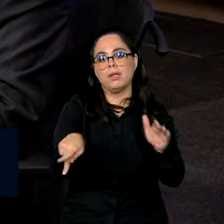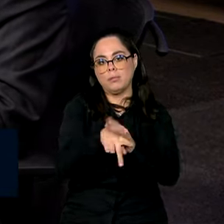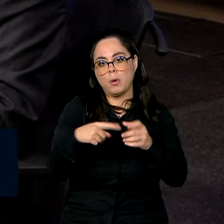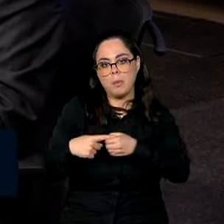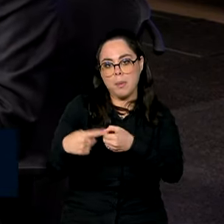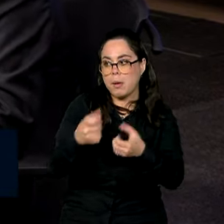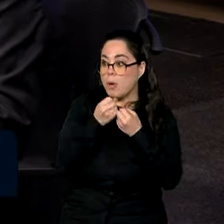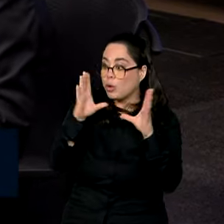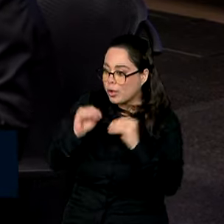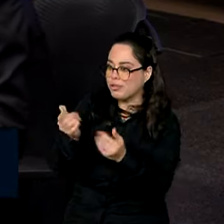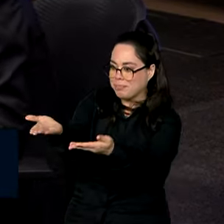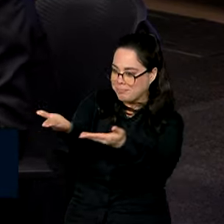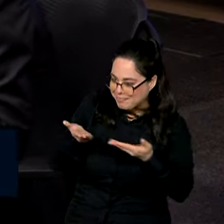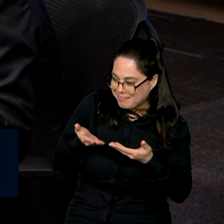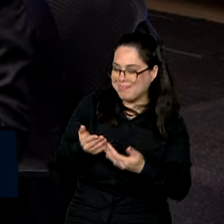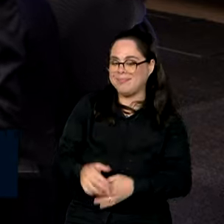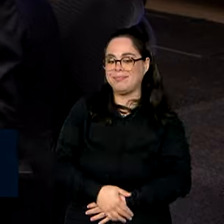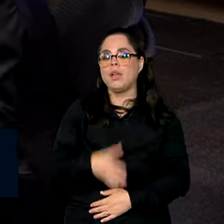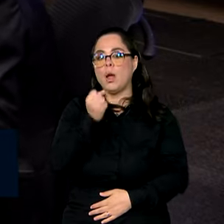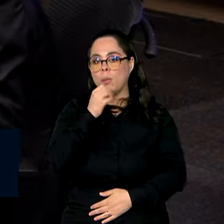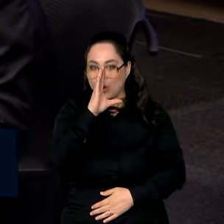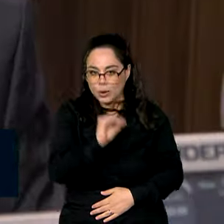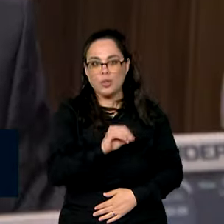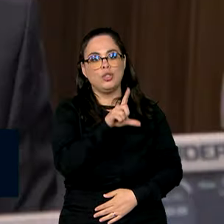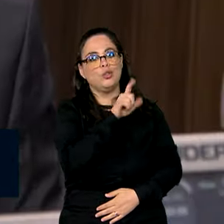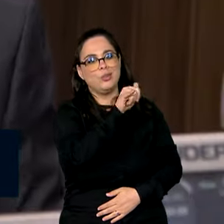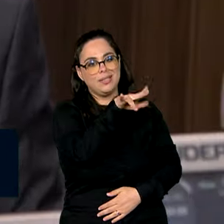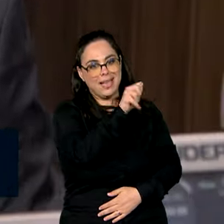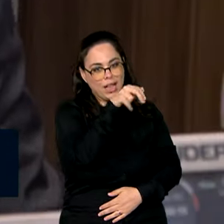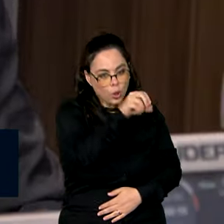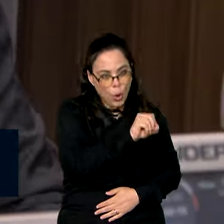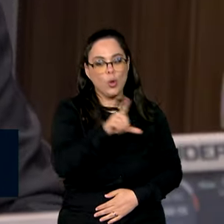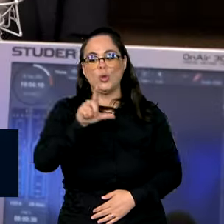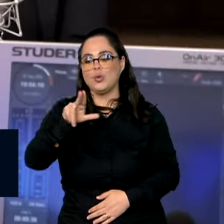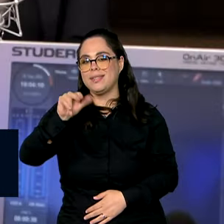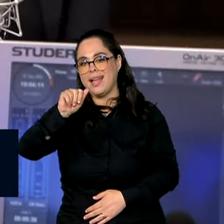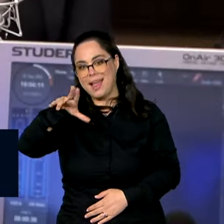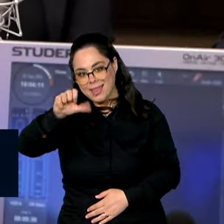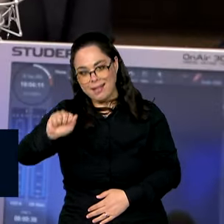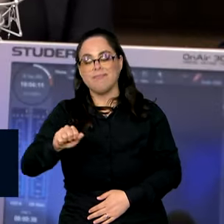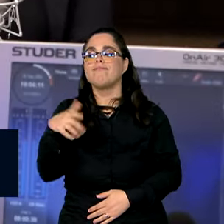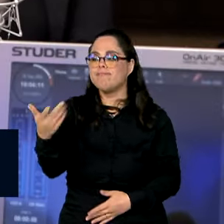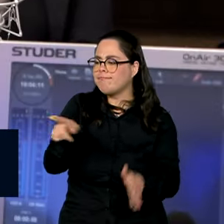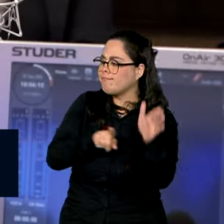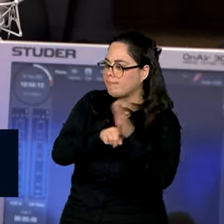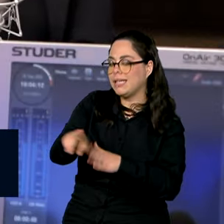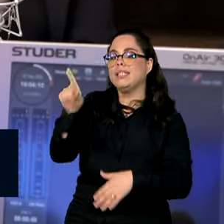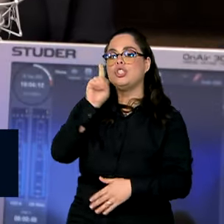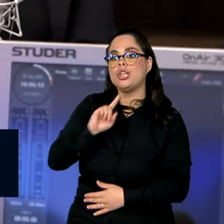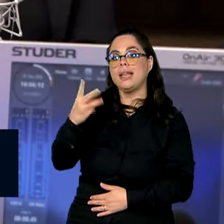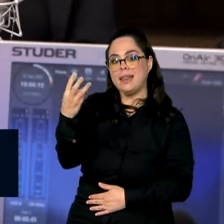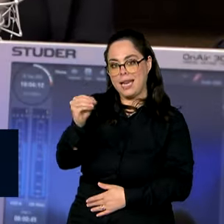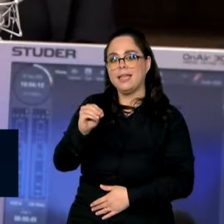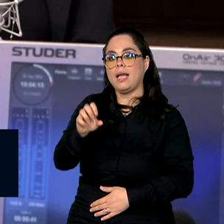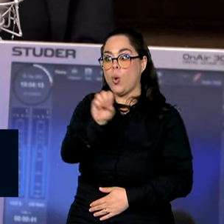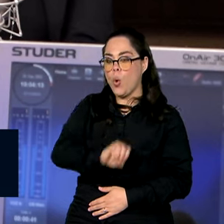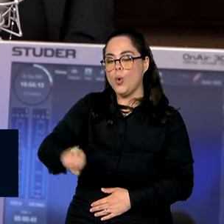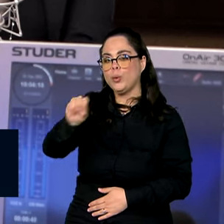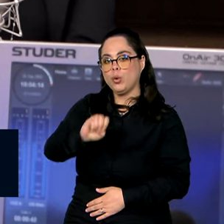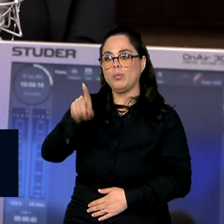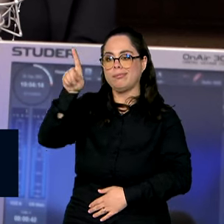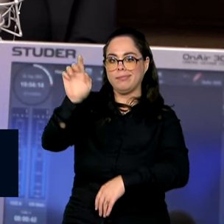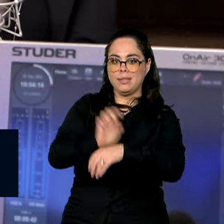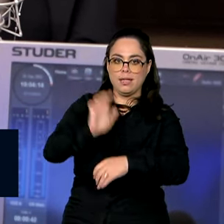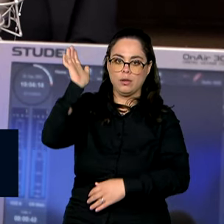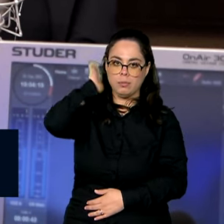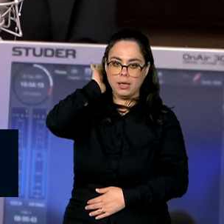bem-vindo Boa noite Luciano Boa noite Luciana secretário no dia 30 de outubro em Belém começa a reunião do grupo de